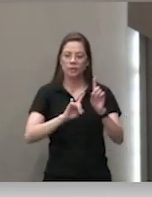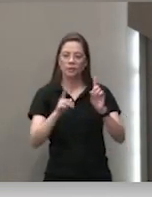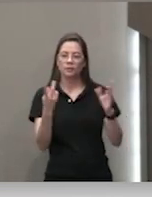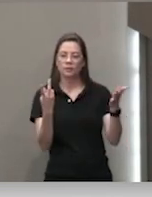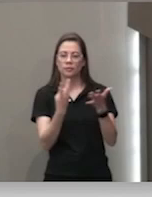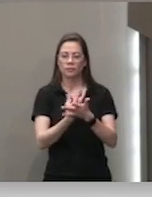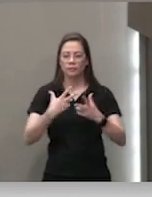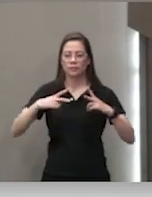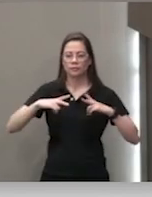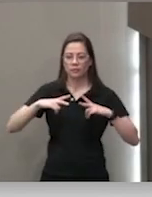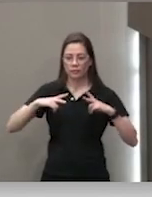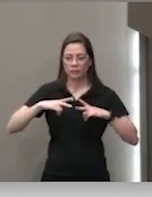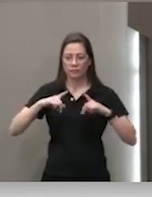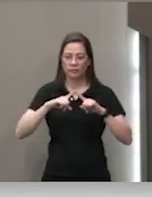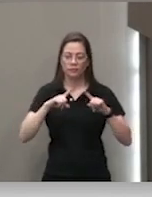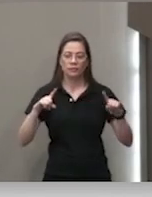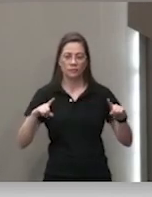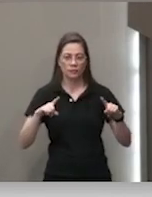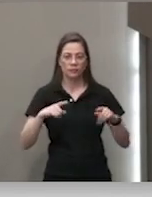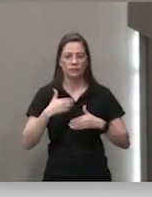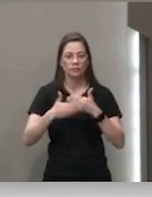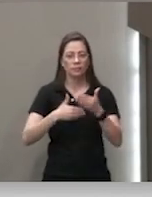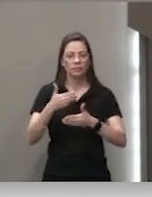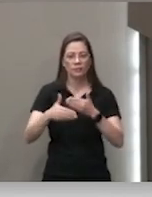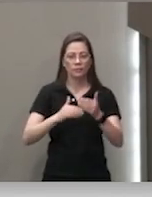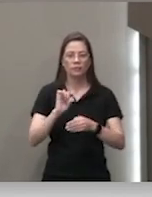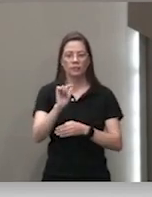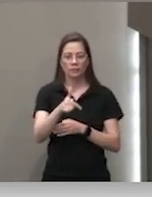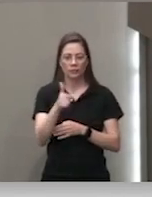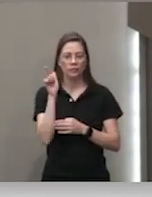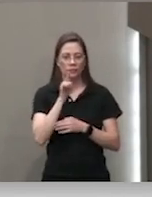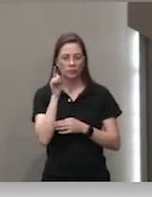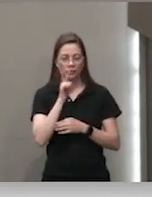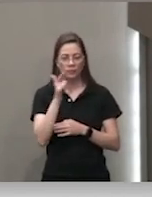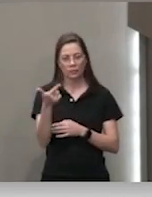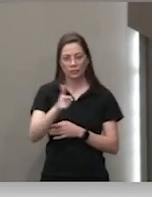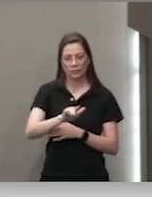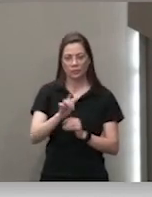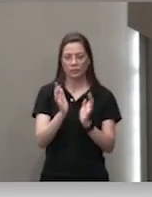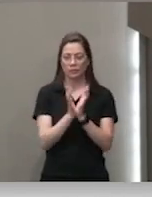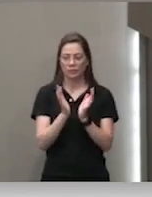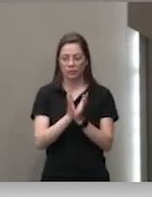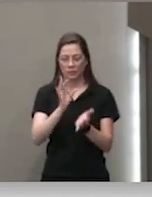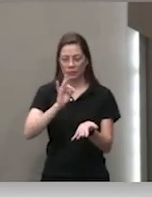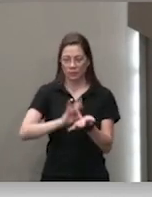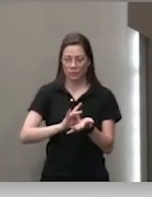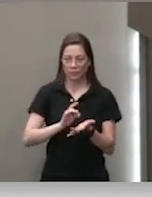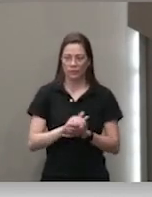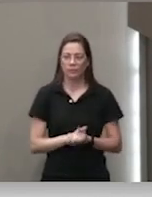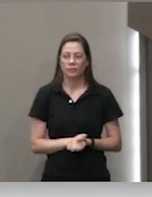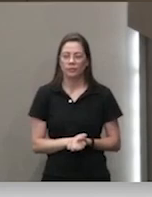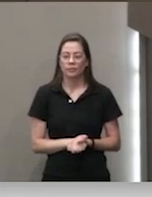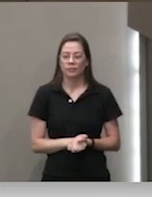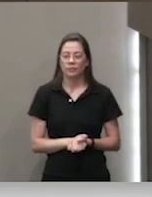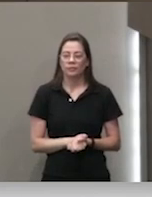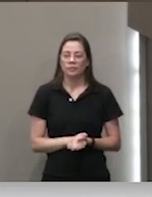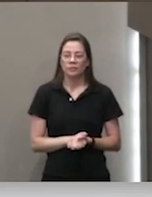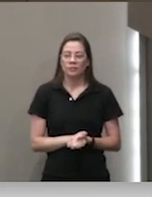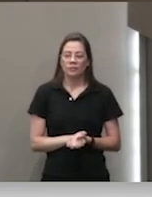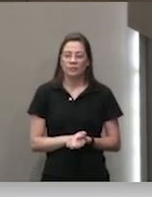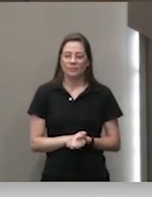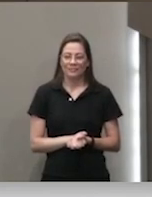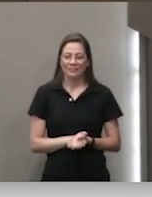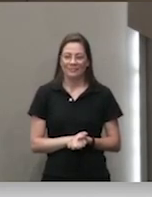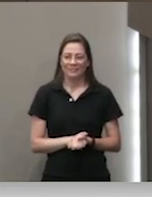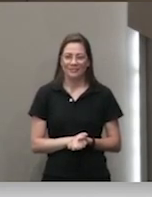mais pessoais, mas amanhã ou depois nós podemos, né, ser novamente colegas de fato aqui na Câmara. Vereador Meirelles.